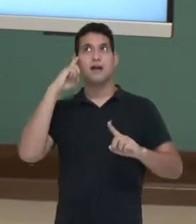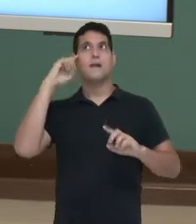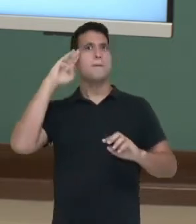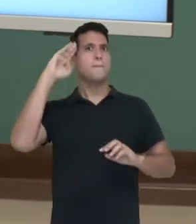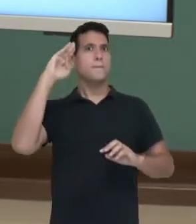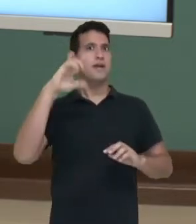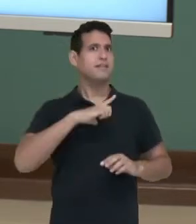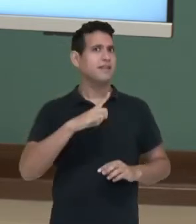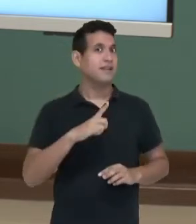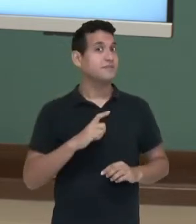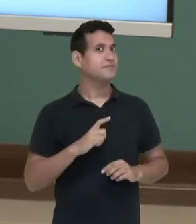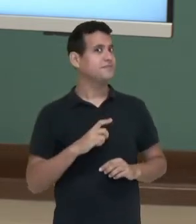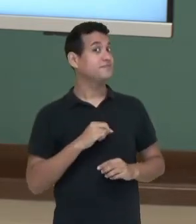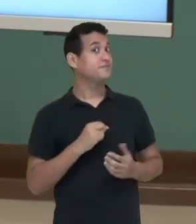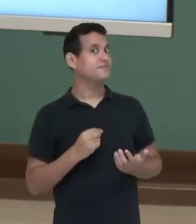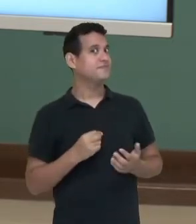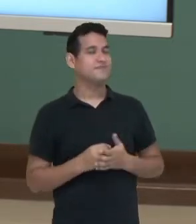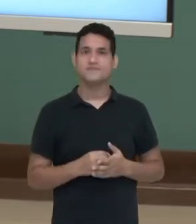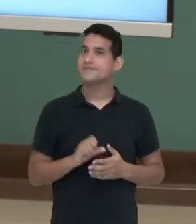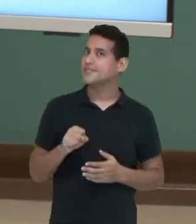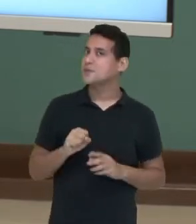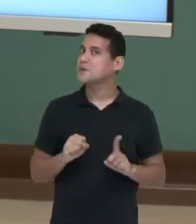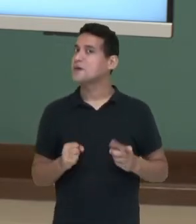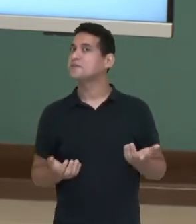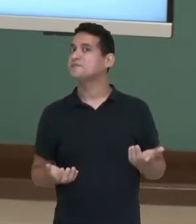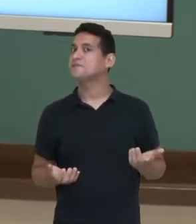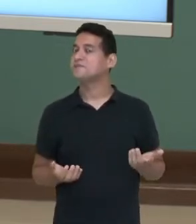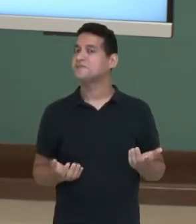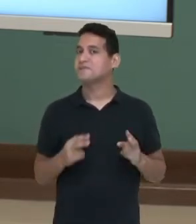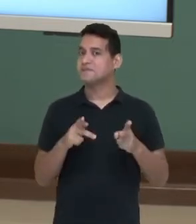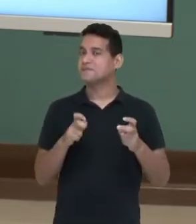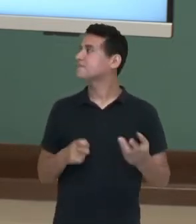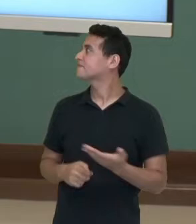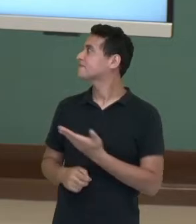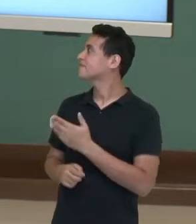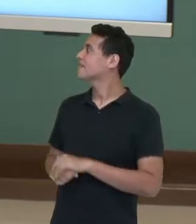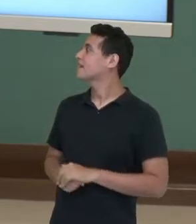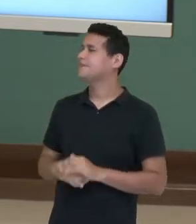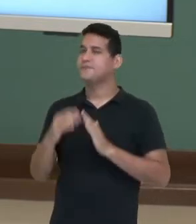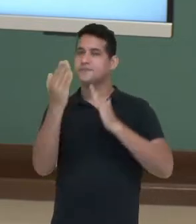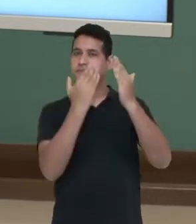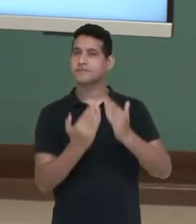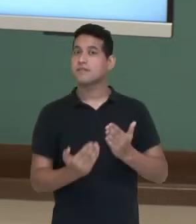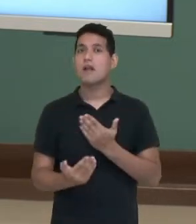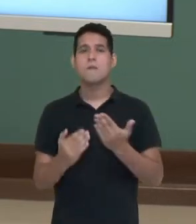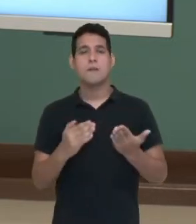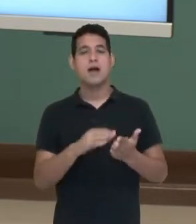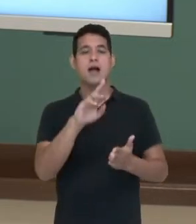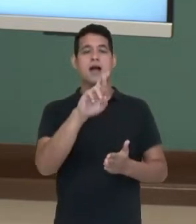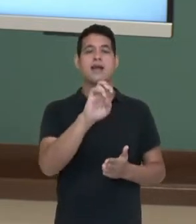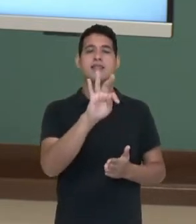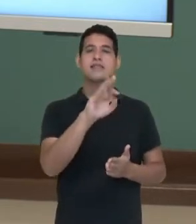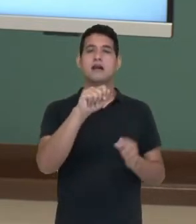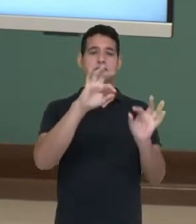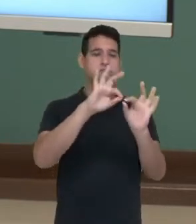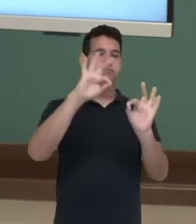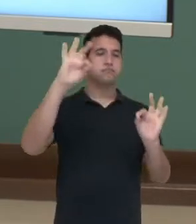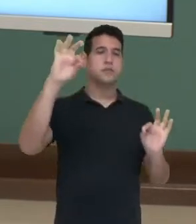aí, será? Será? Olha lá, ó. Vamos ver a análise. Uma reta é formada por